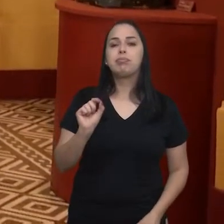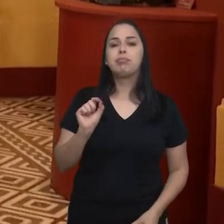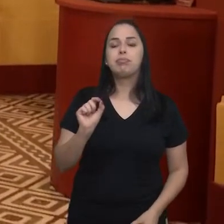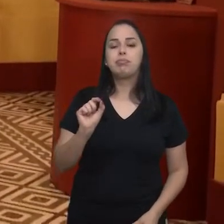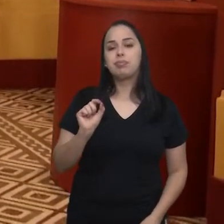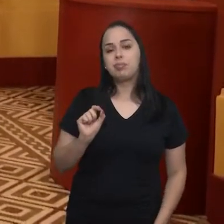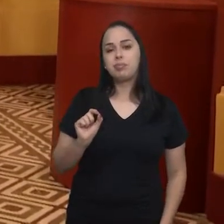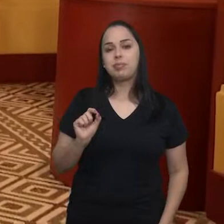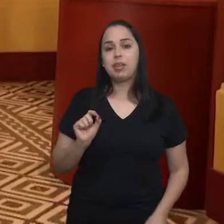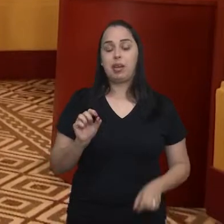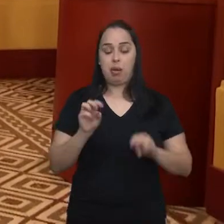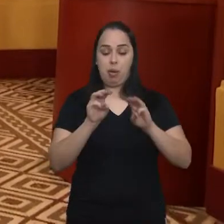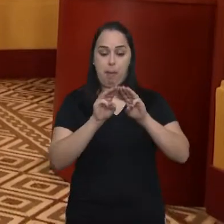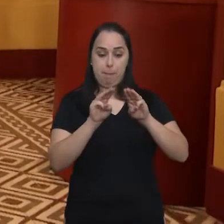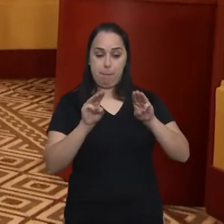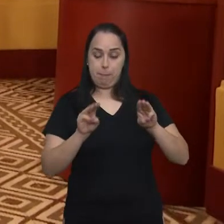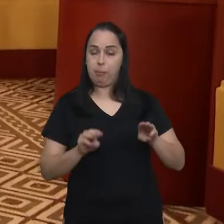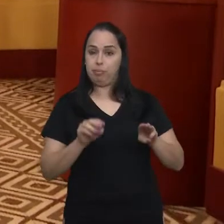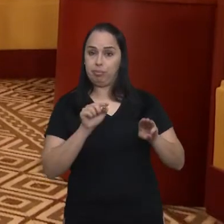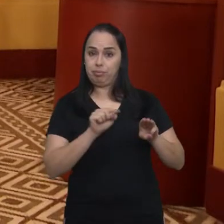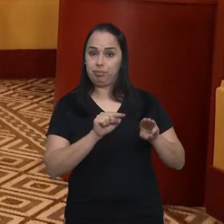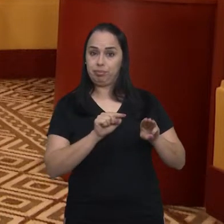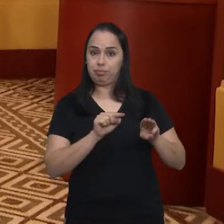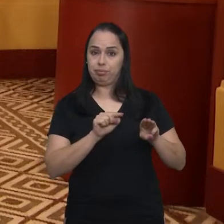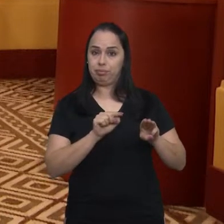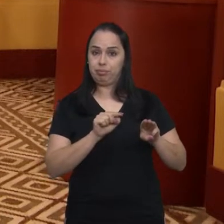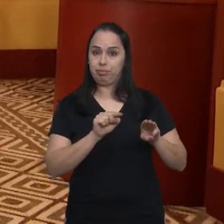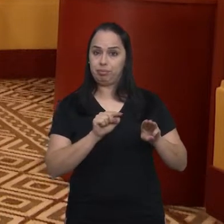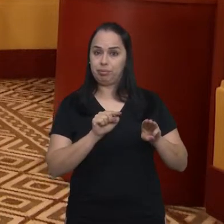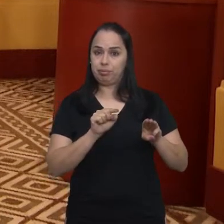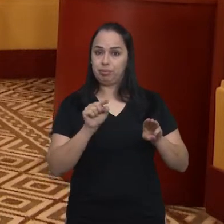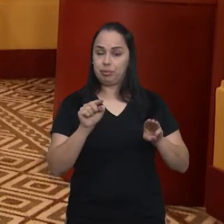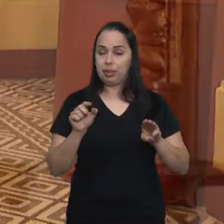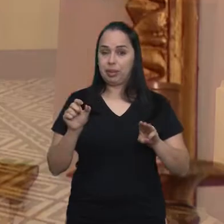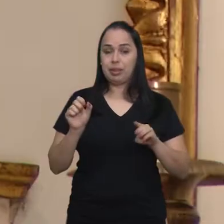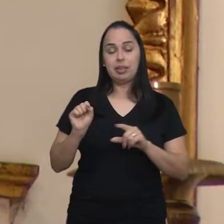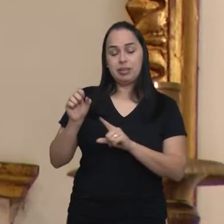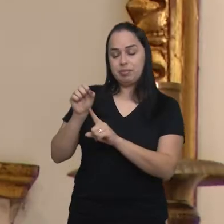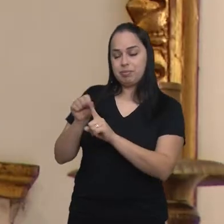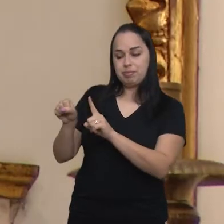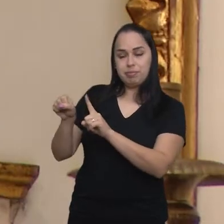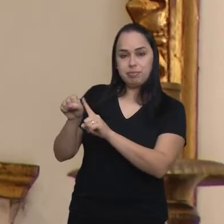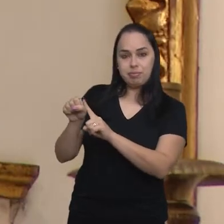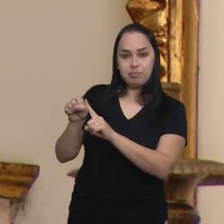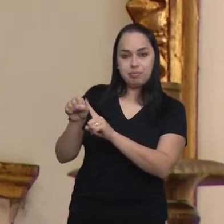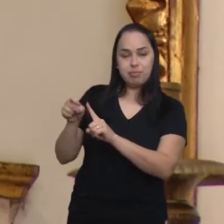a sociedade, o Museu de Arte Sacra, eles têm esse parâmetro,